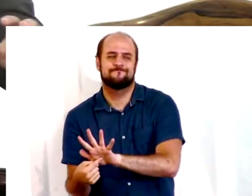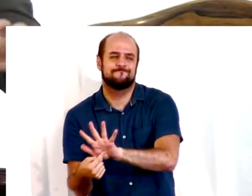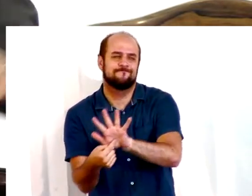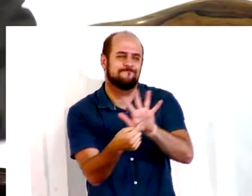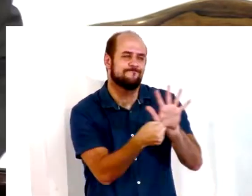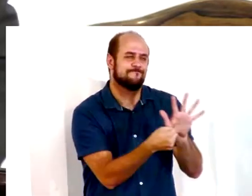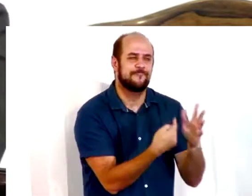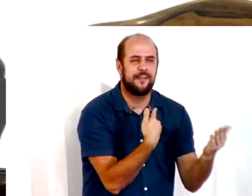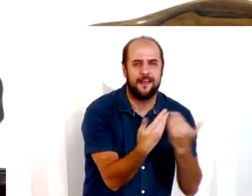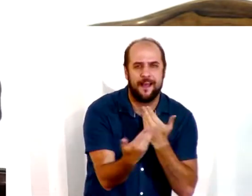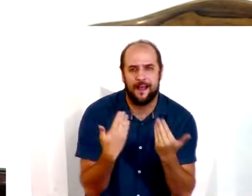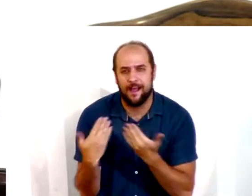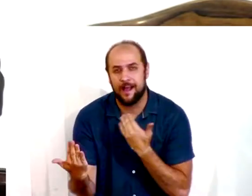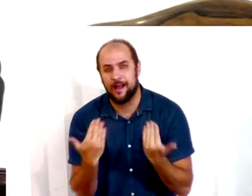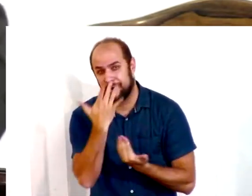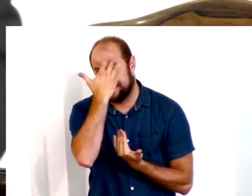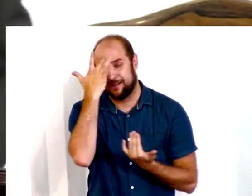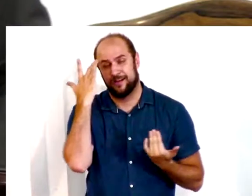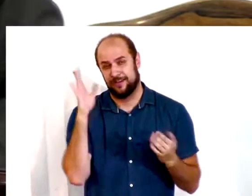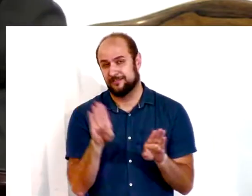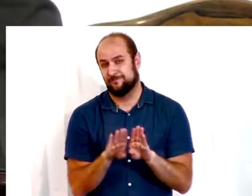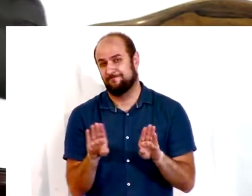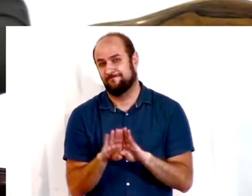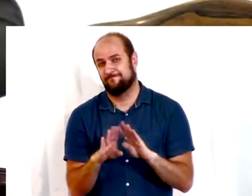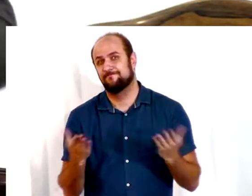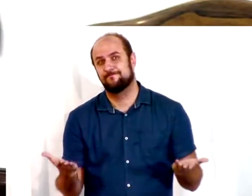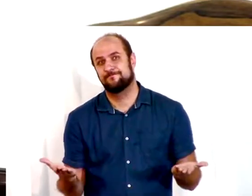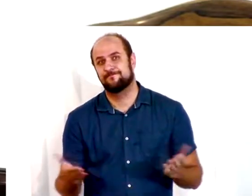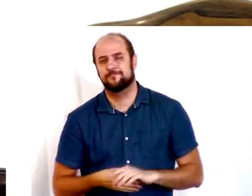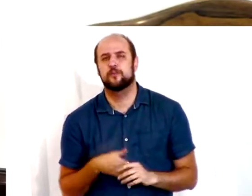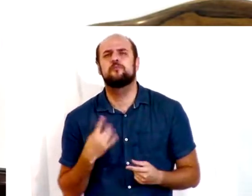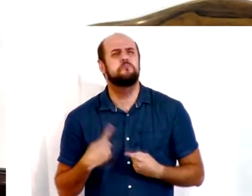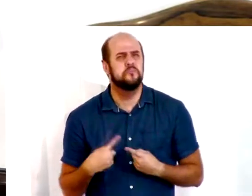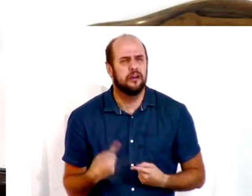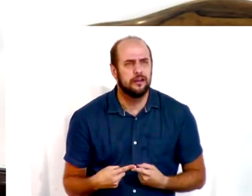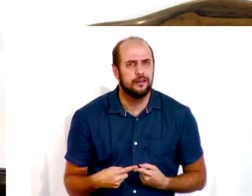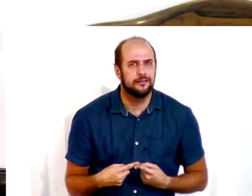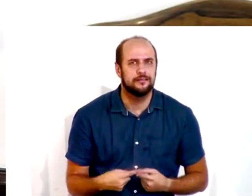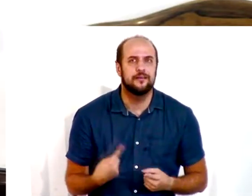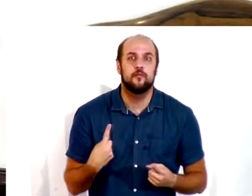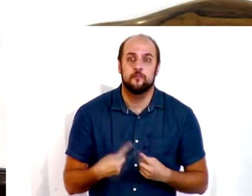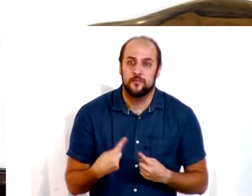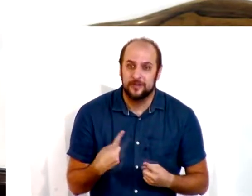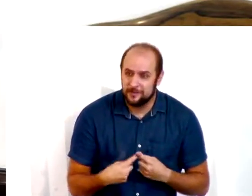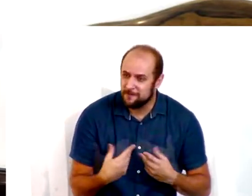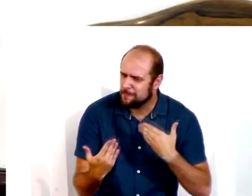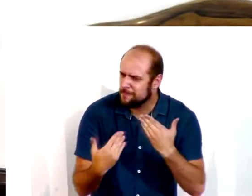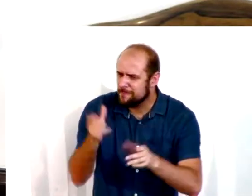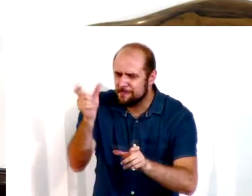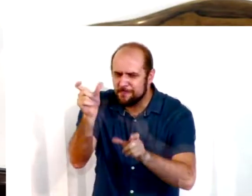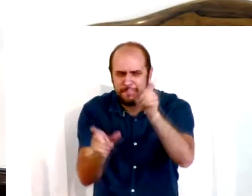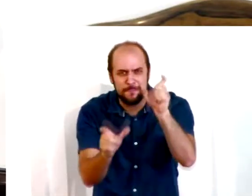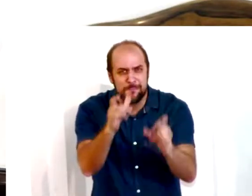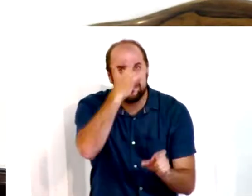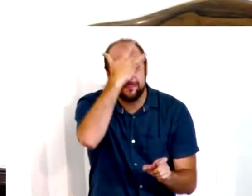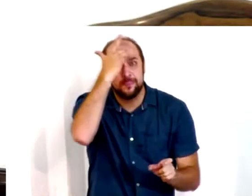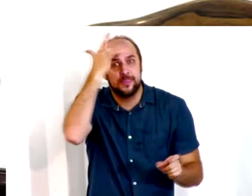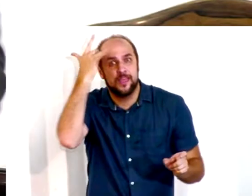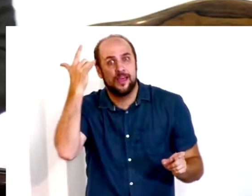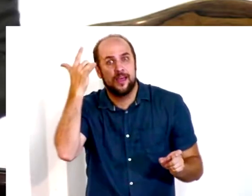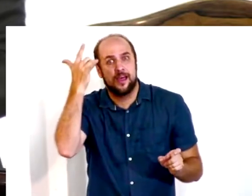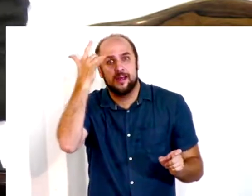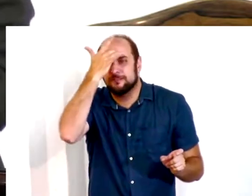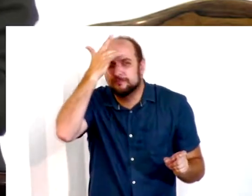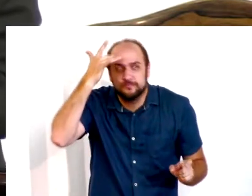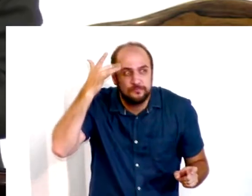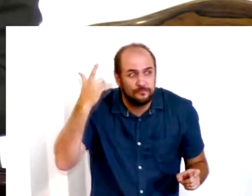seus relacionamentos. Por quê? Porque é com os irmãos, são com as pessoas que